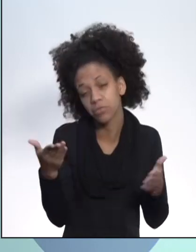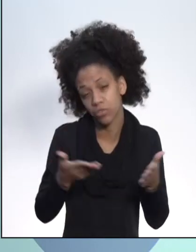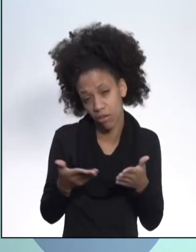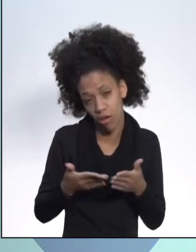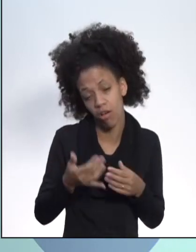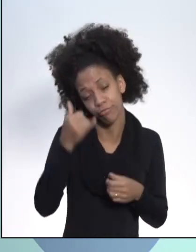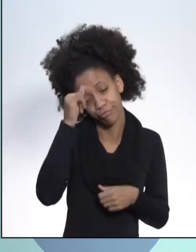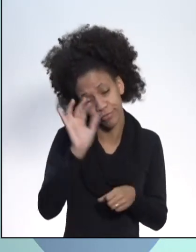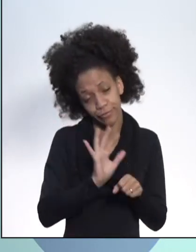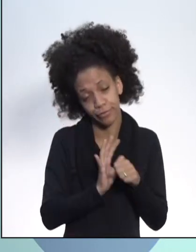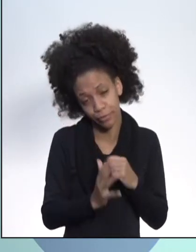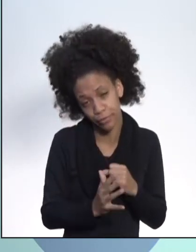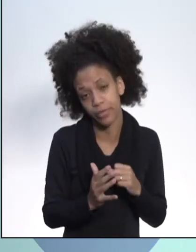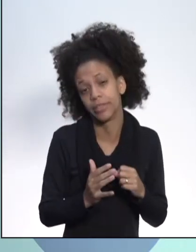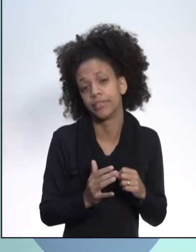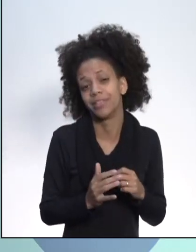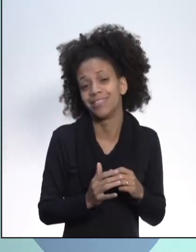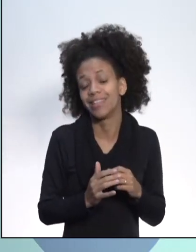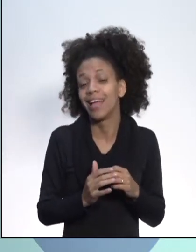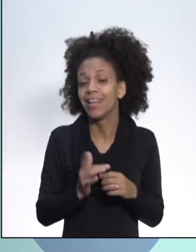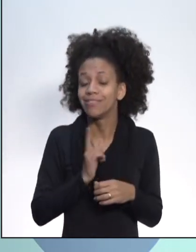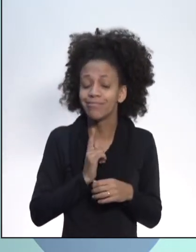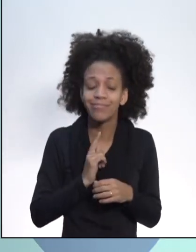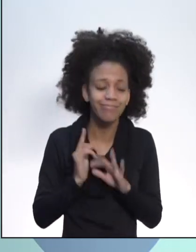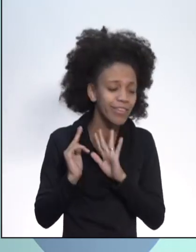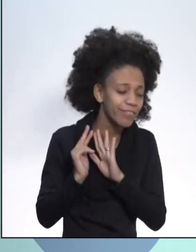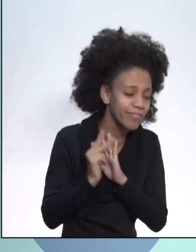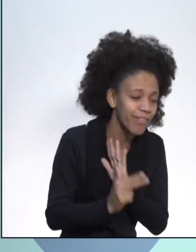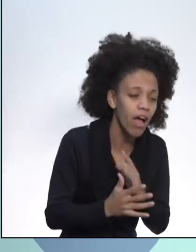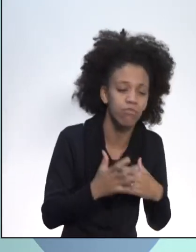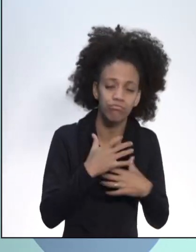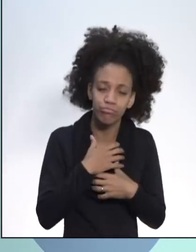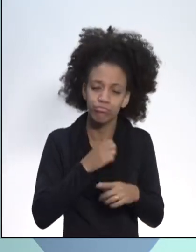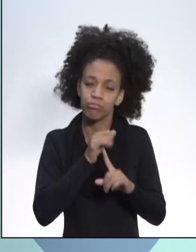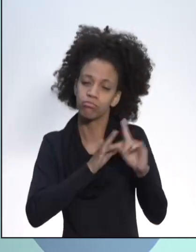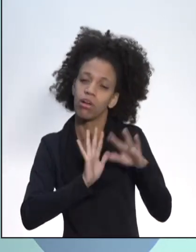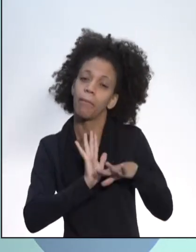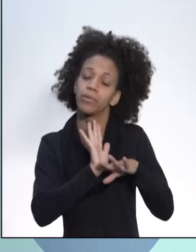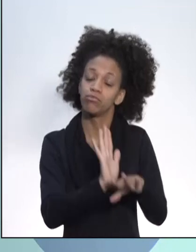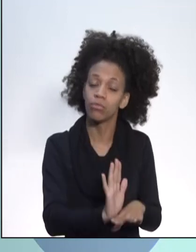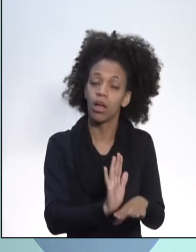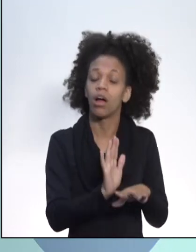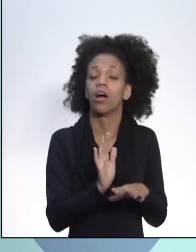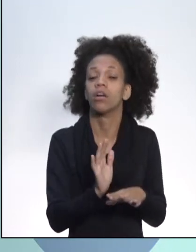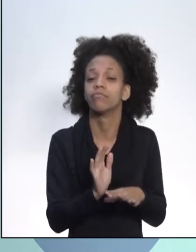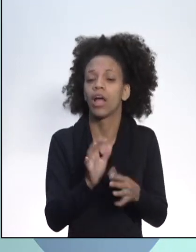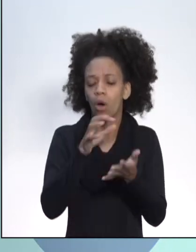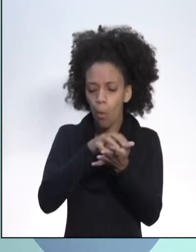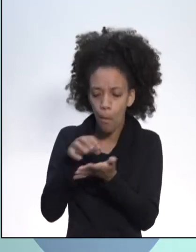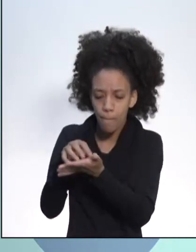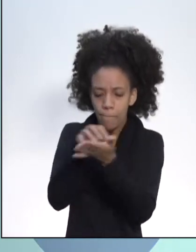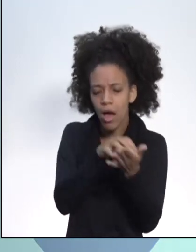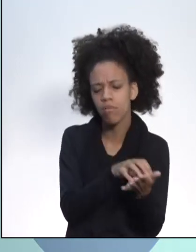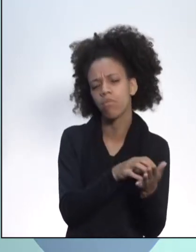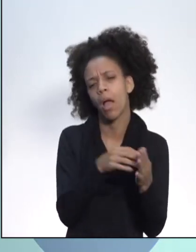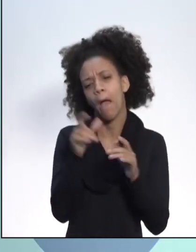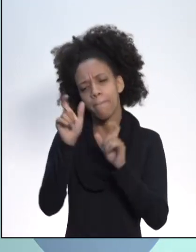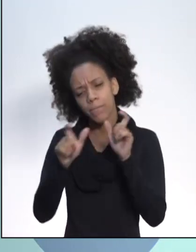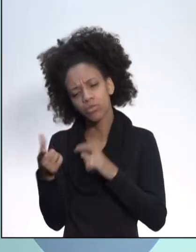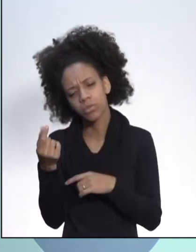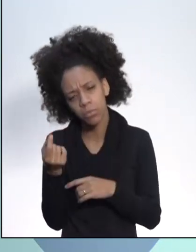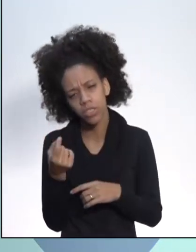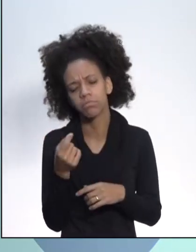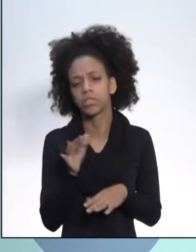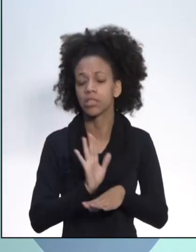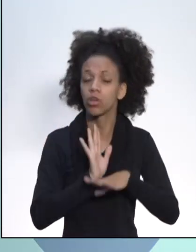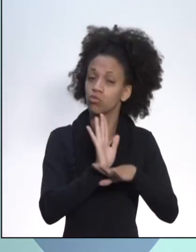pandemia, tem muitas iniciativas que a gente vê nas redes sociais, no bairro mesmo de vocês, de pessoas próximas a vocês, que estão sendo